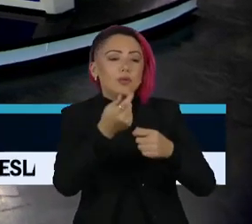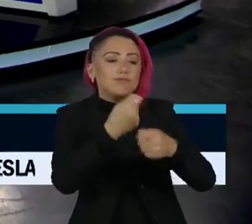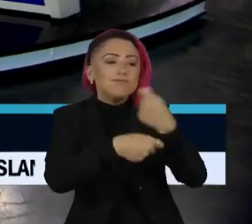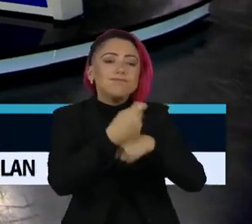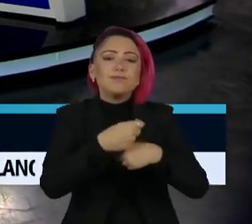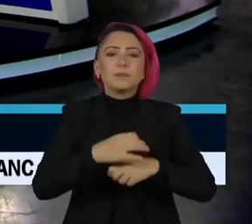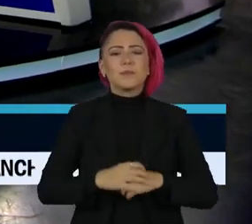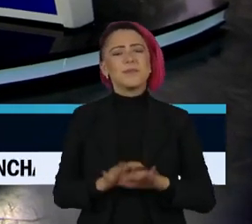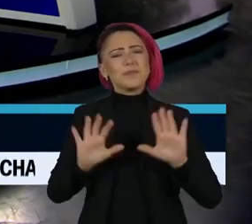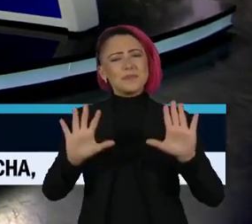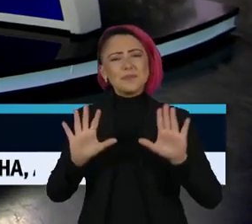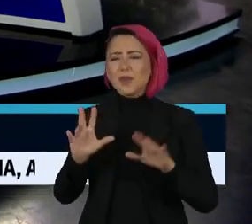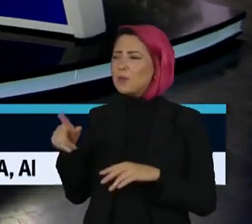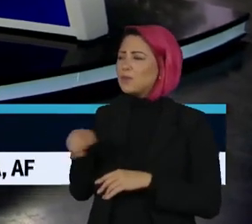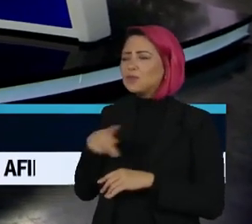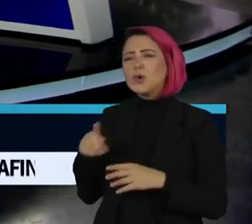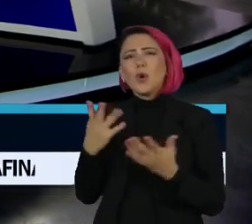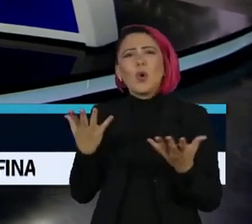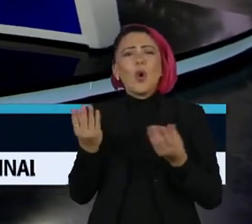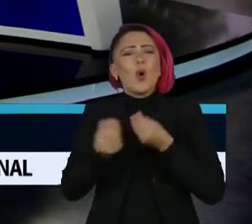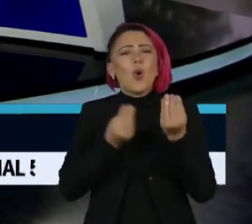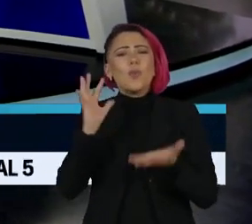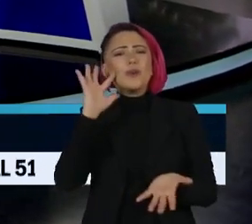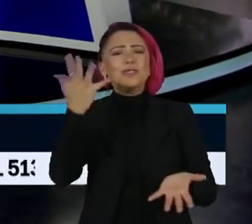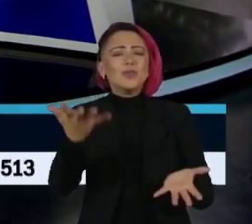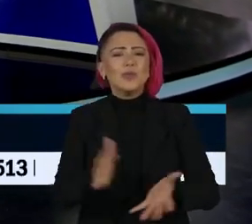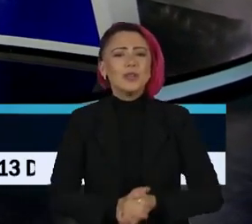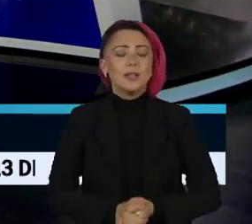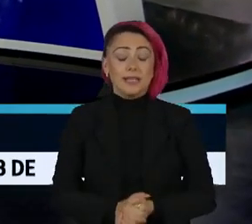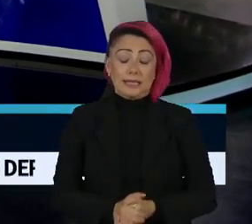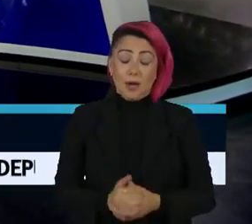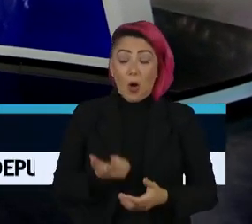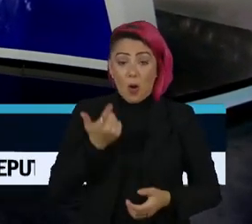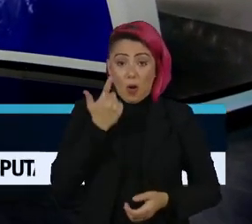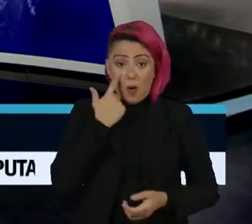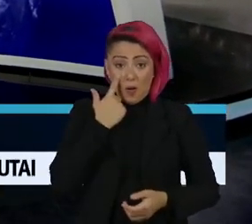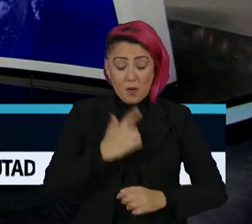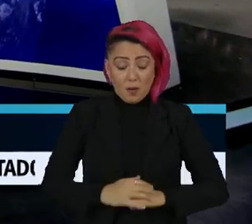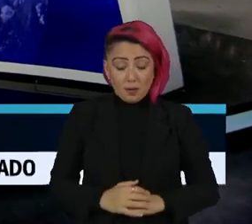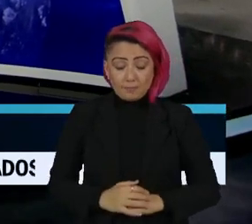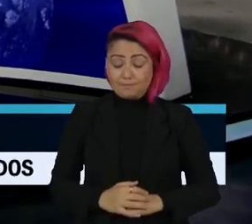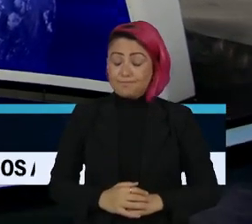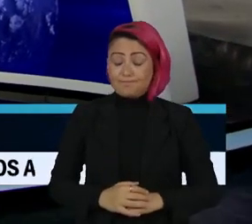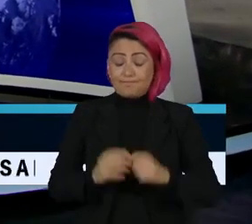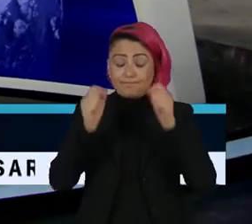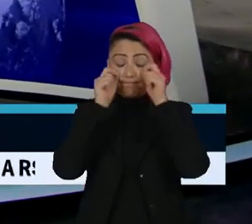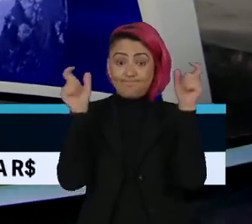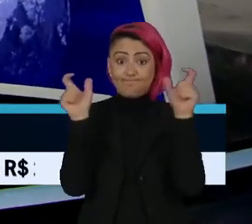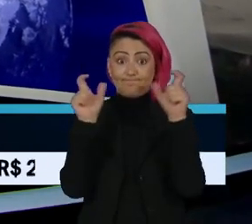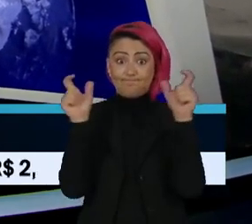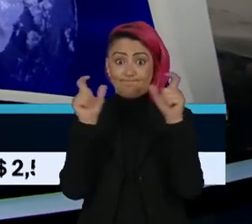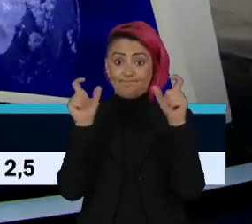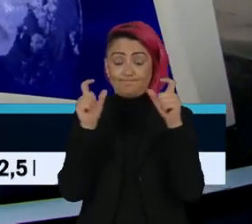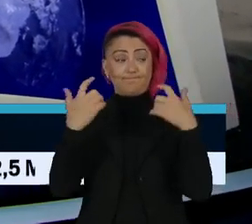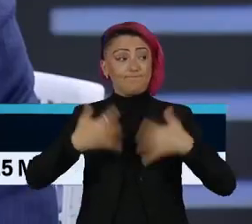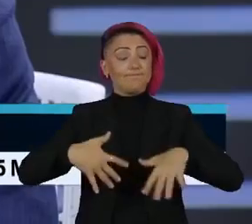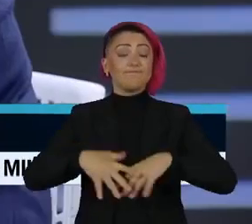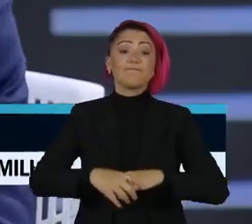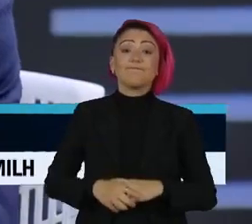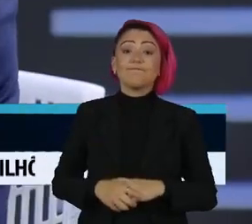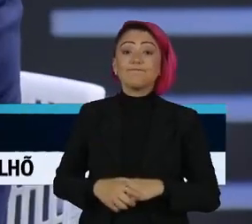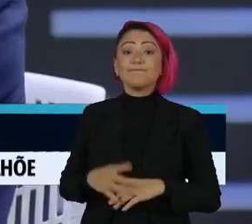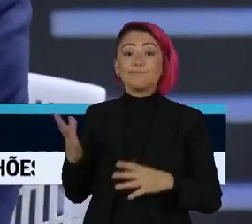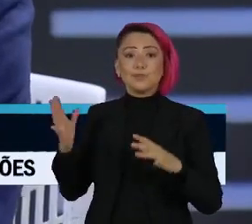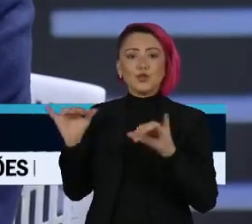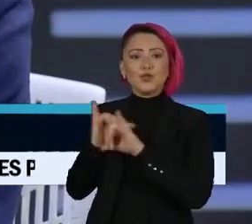conta não fecha né Professor Qual é a saída Olha é impressionante porque a